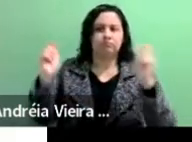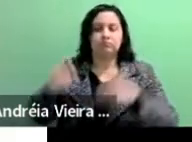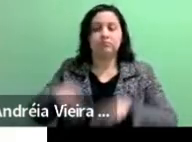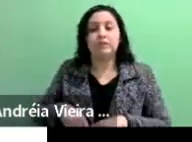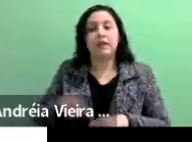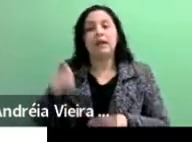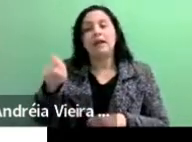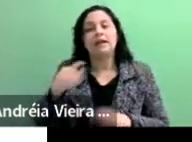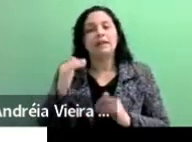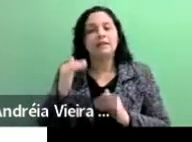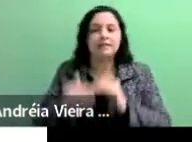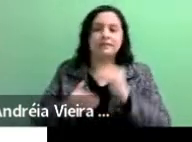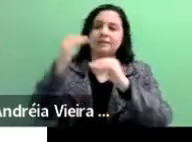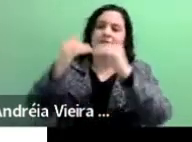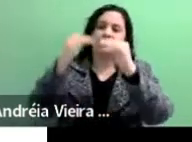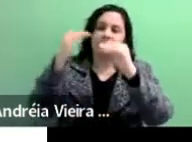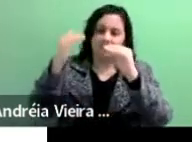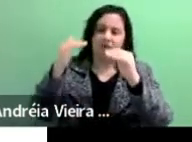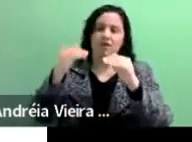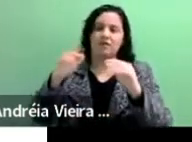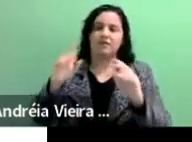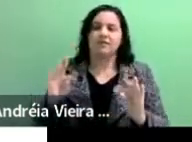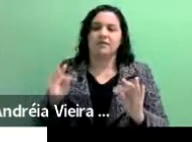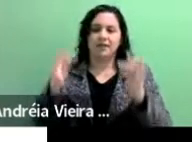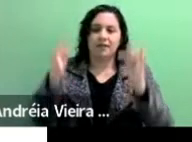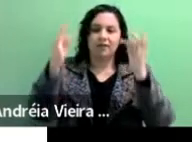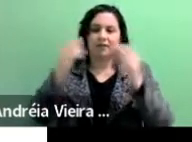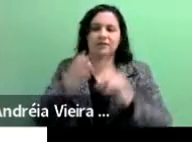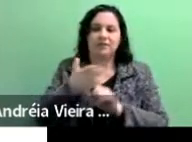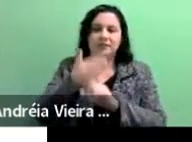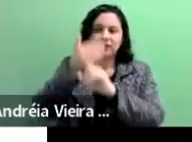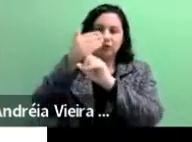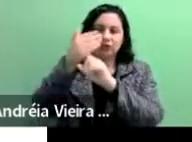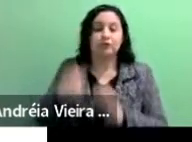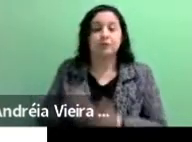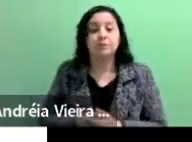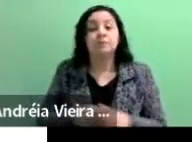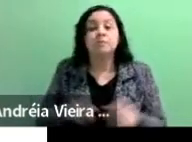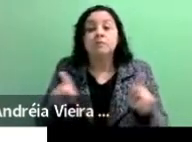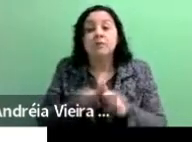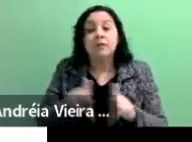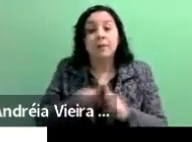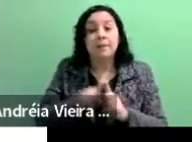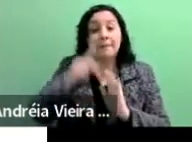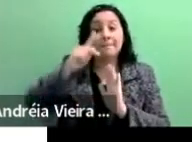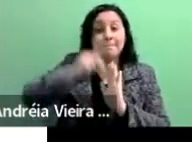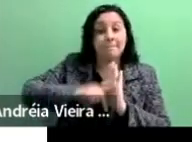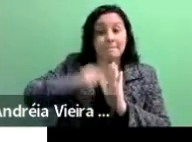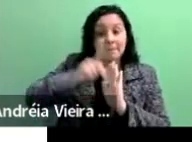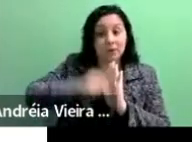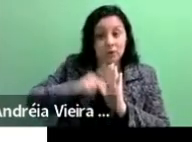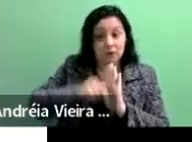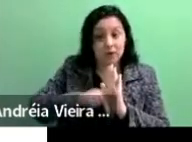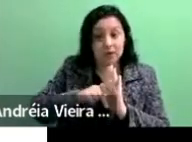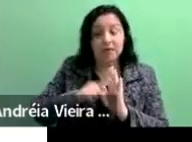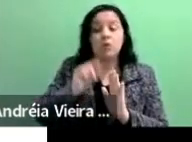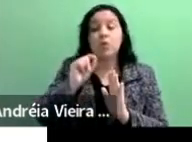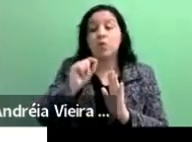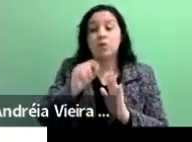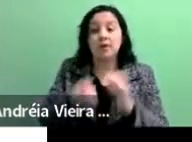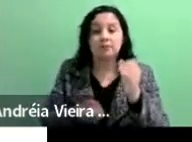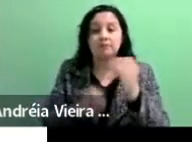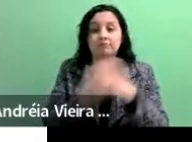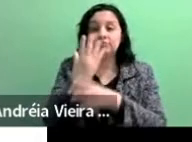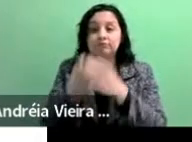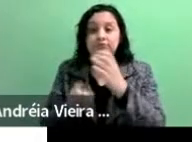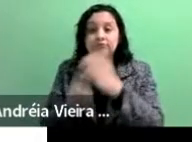do desenvolvimento daquela tecnologia. E o programa e a capacitação também de unidades em Embrapi. Hoje a Embrapi já